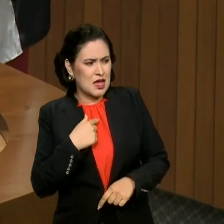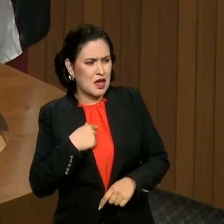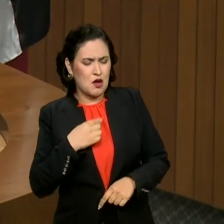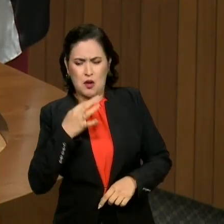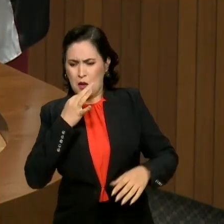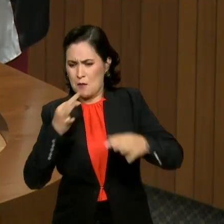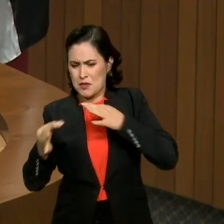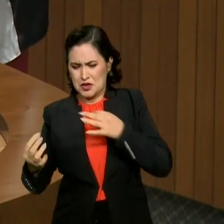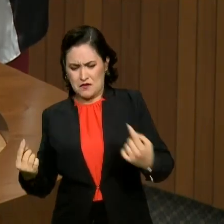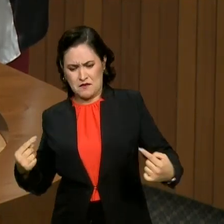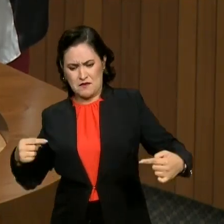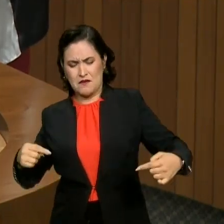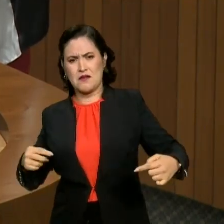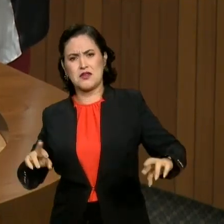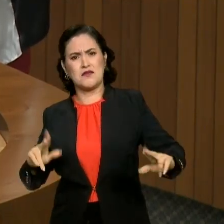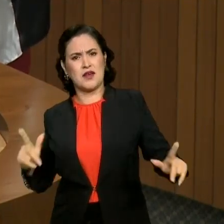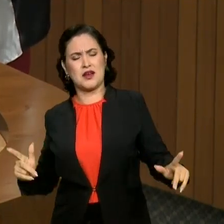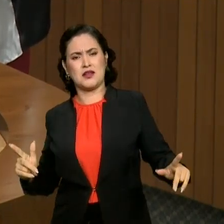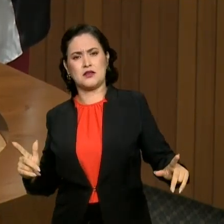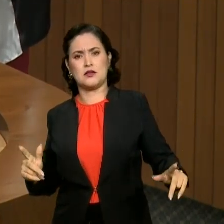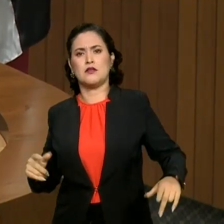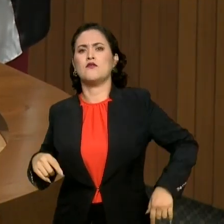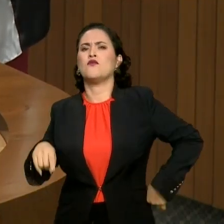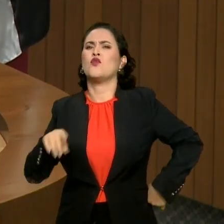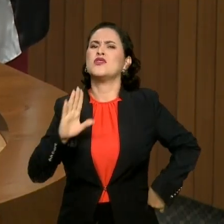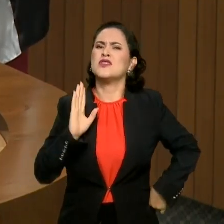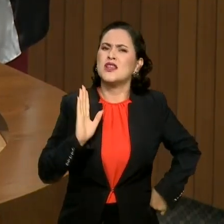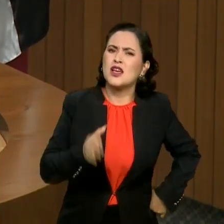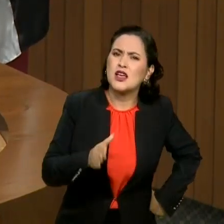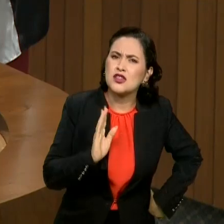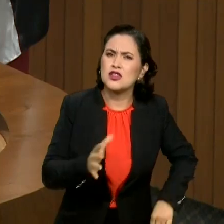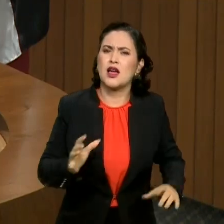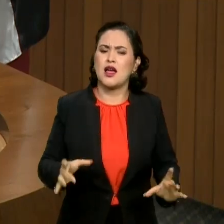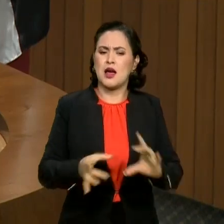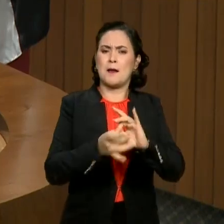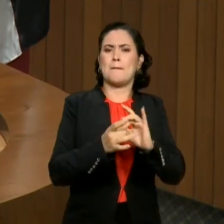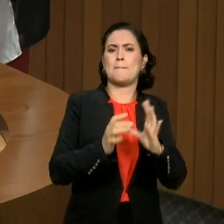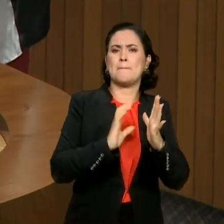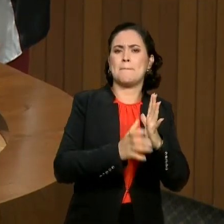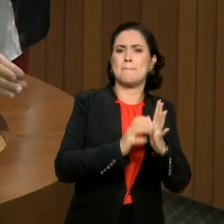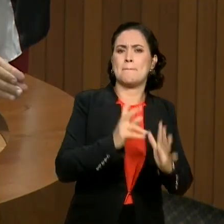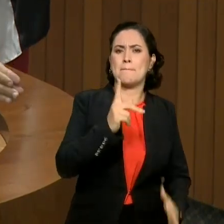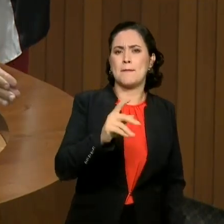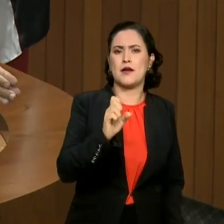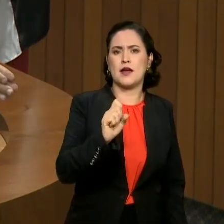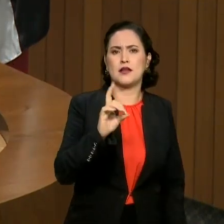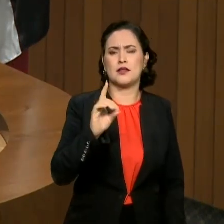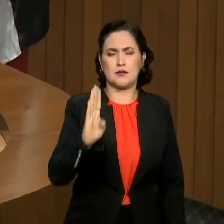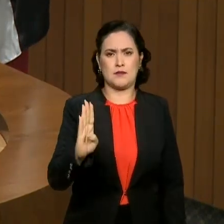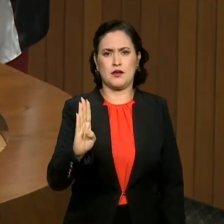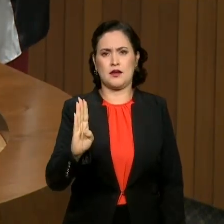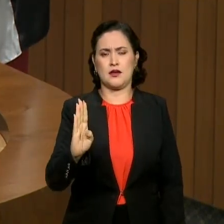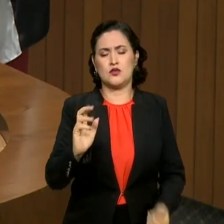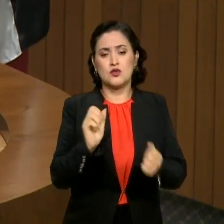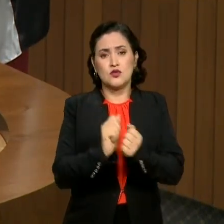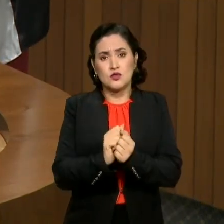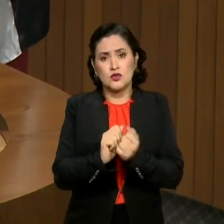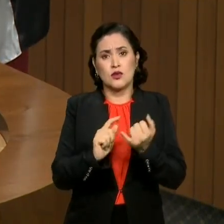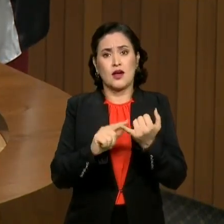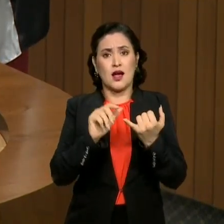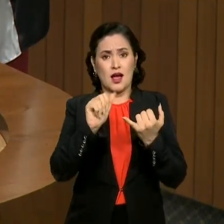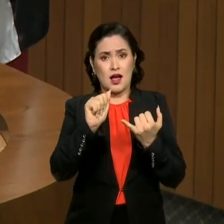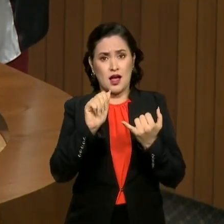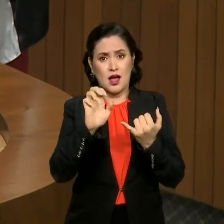vocês já tiveram ali no PSDB, vocês tiveram um palanque com Aécio, com Ciro,